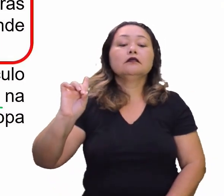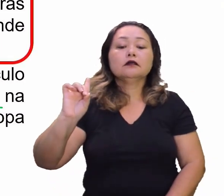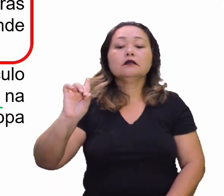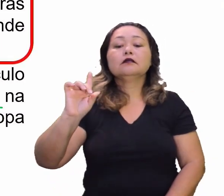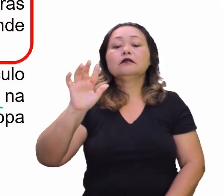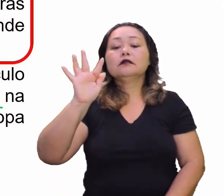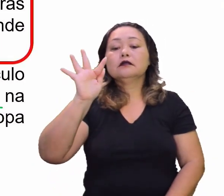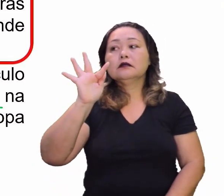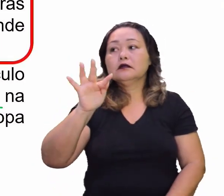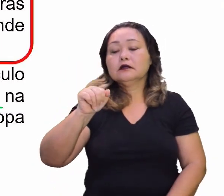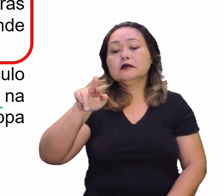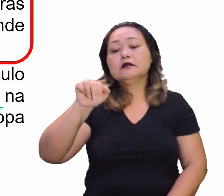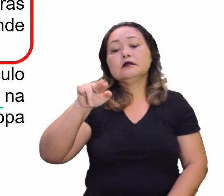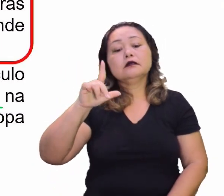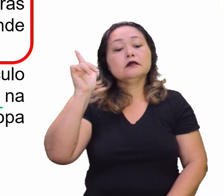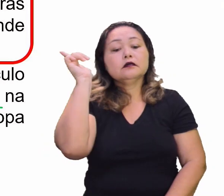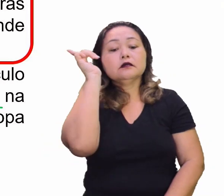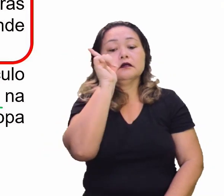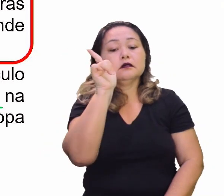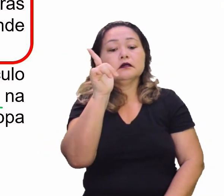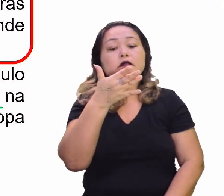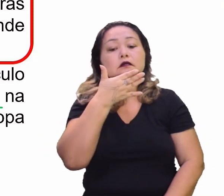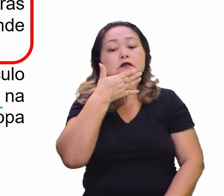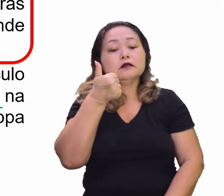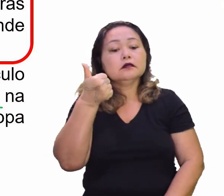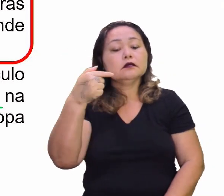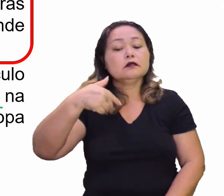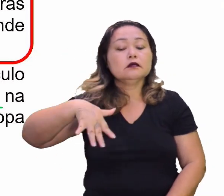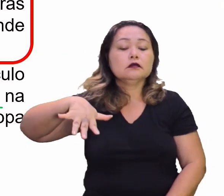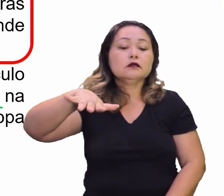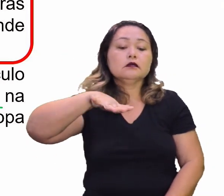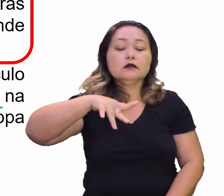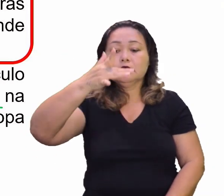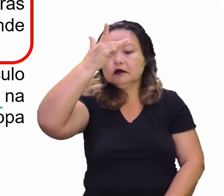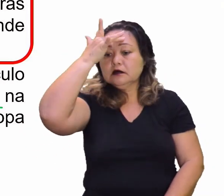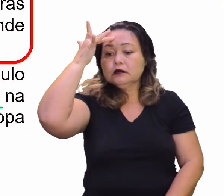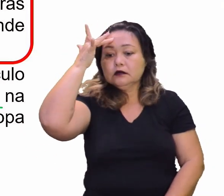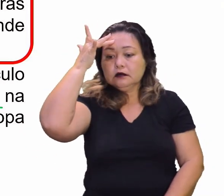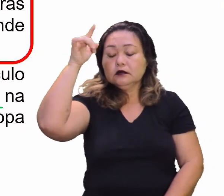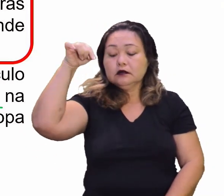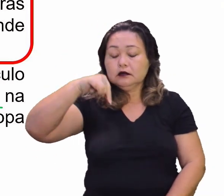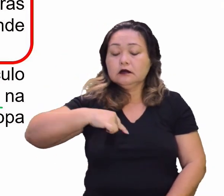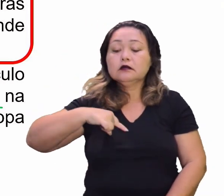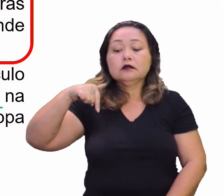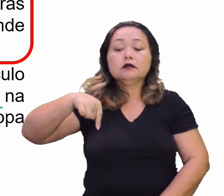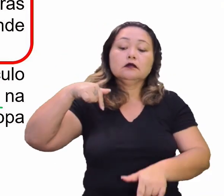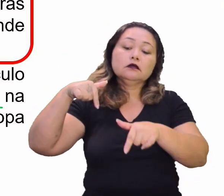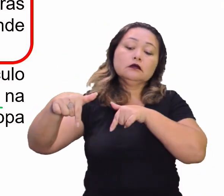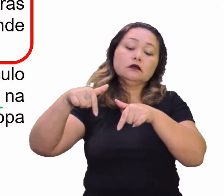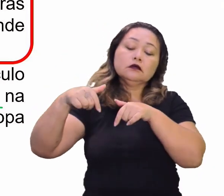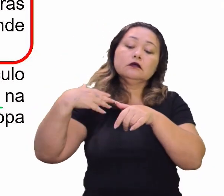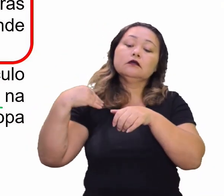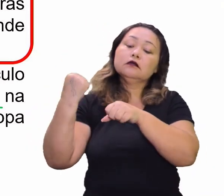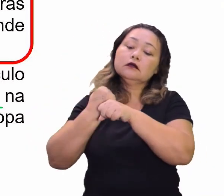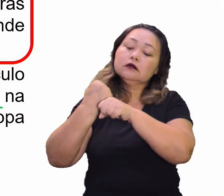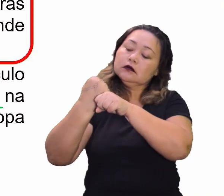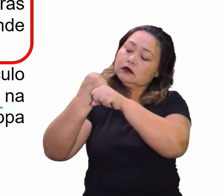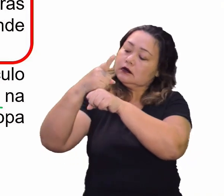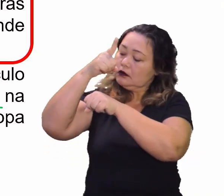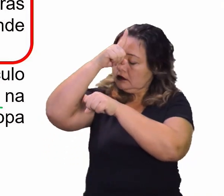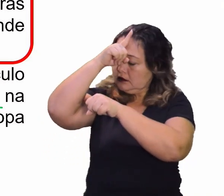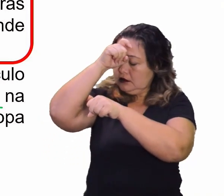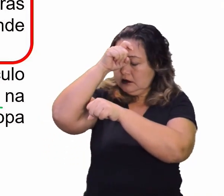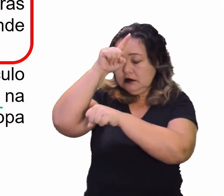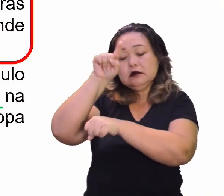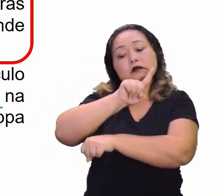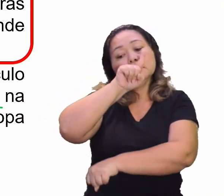Realmente, Facua conseguiu melhorar a situação das pessoas que ali trabalhavam, construir um hospital lá na